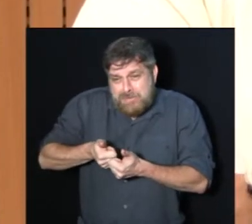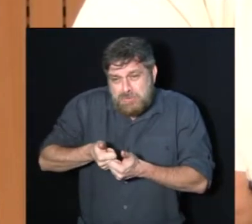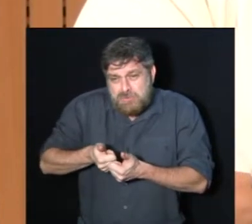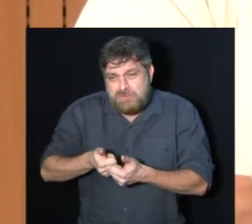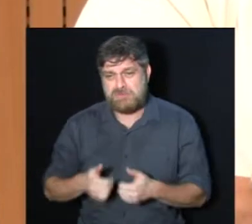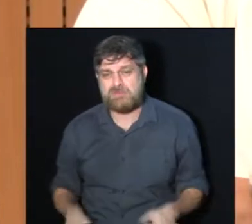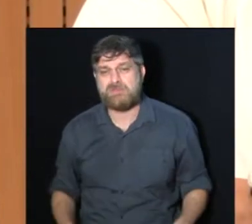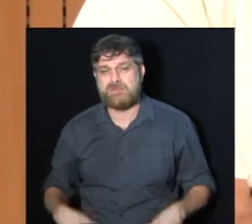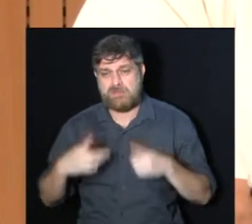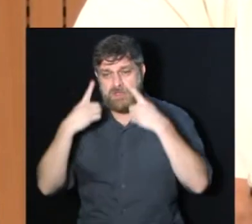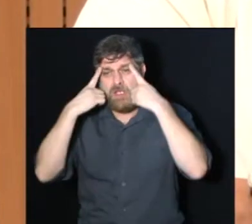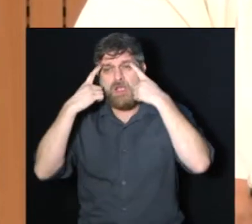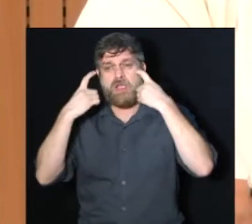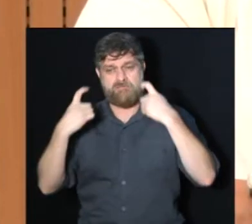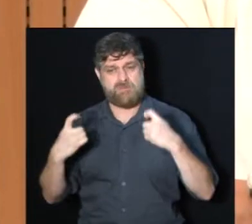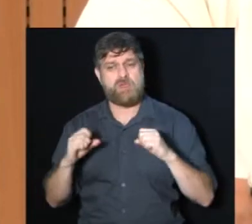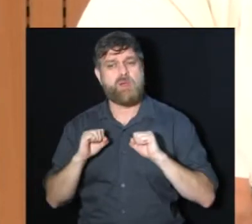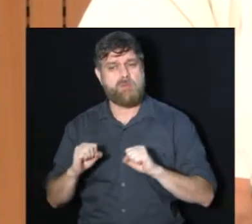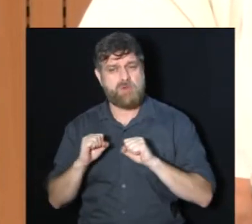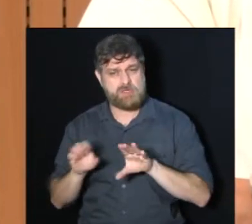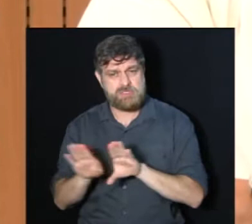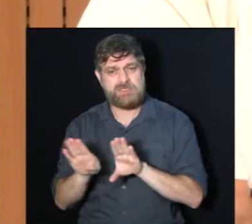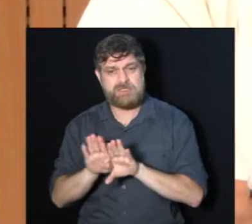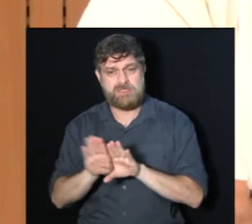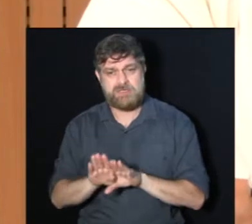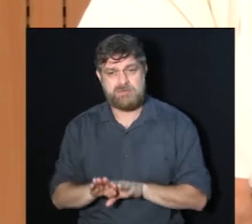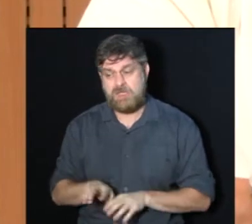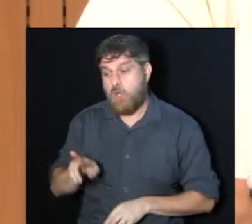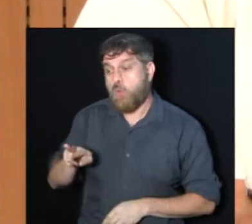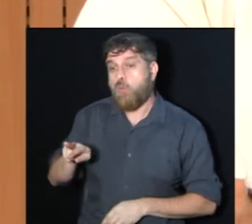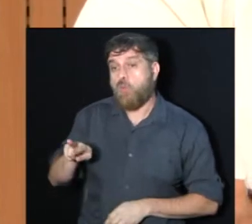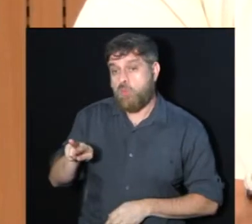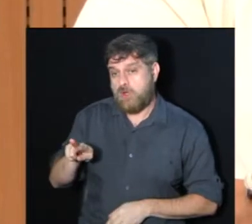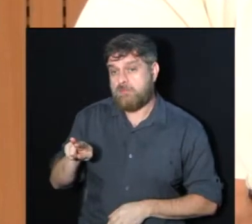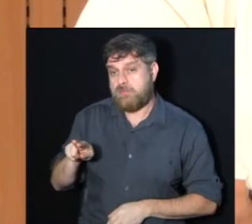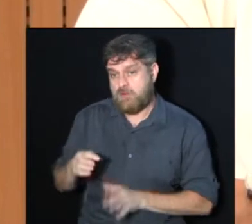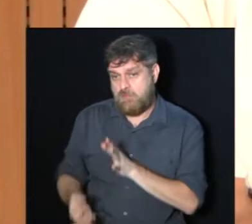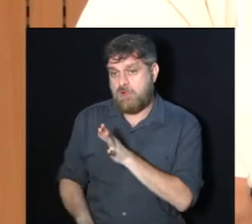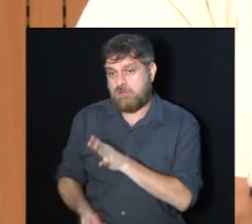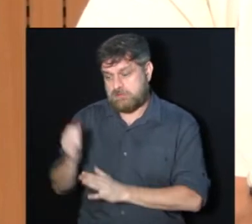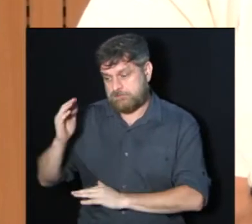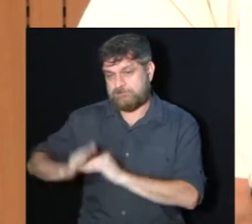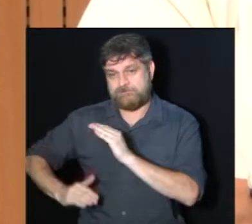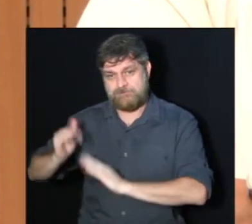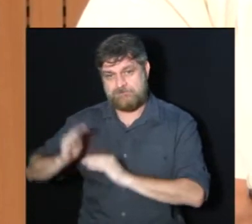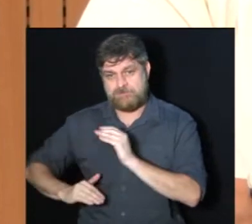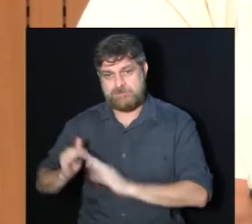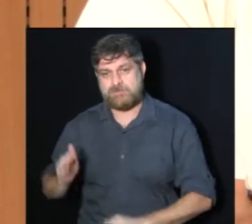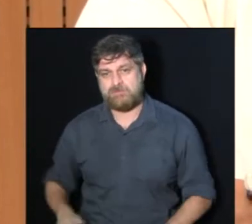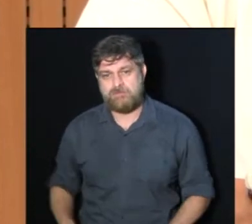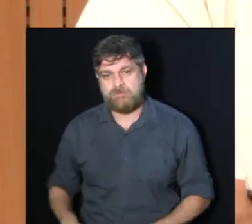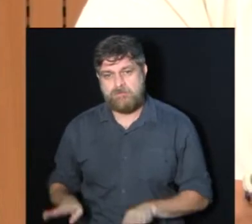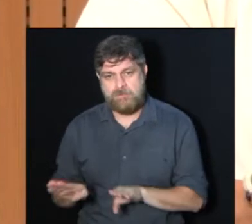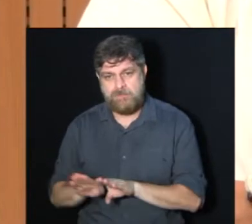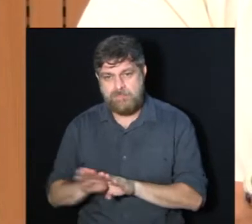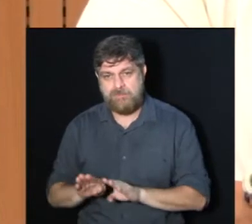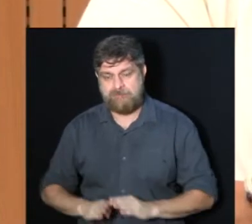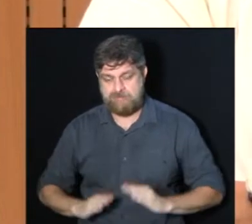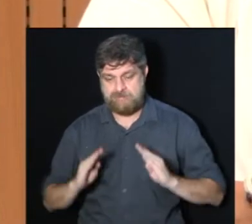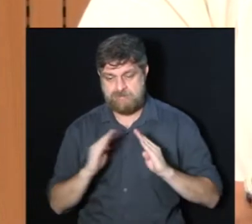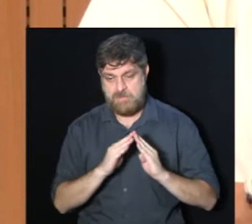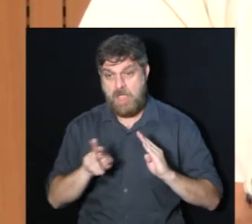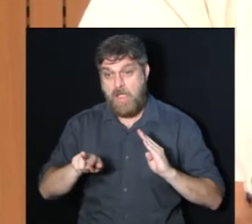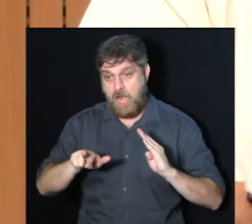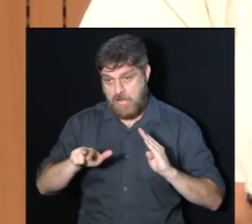violência pode, inclusive, ser do nosso irmão, né? E eu falo irmão de terreiro,